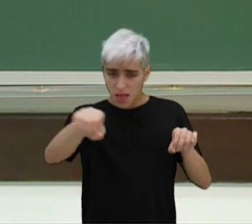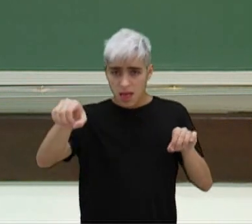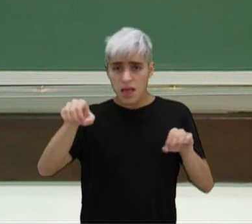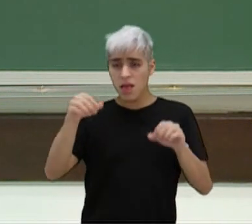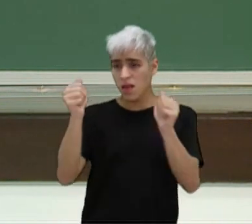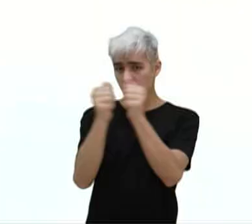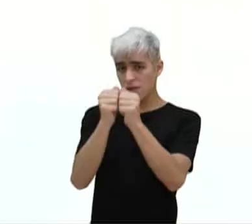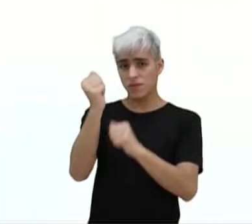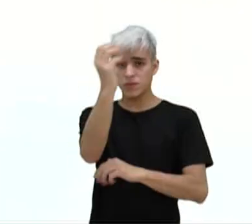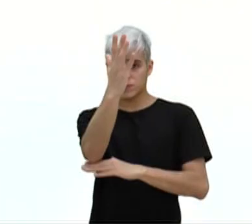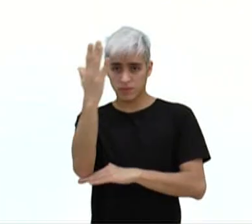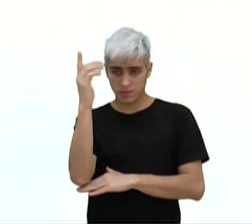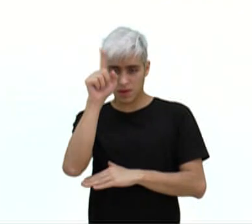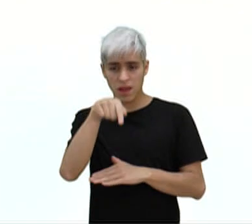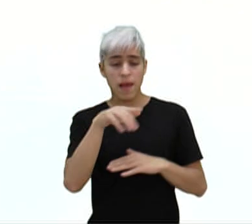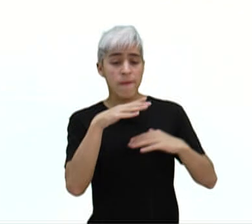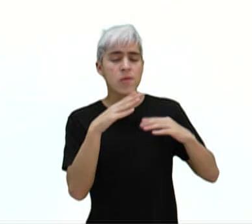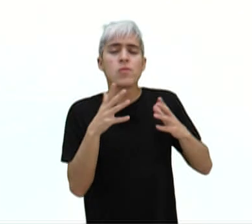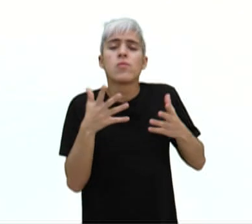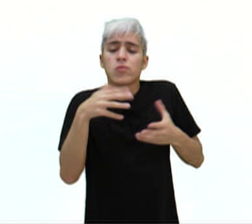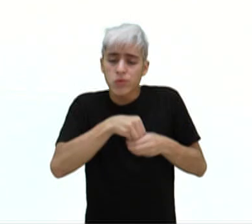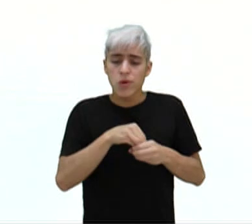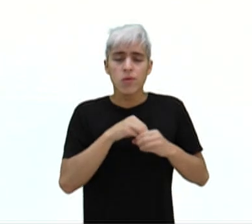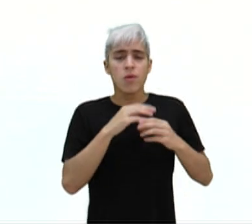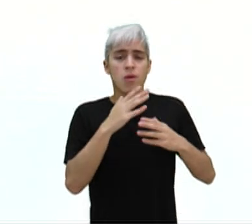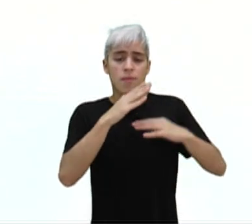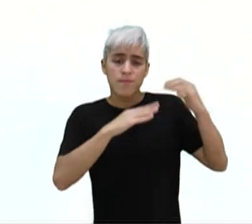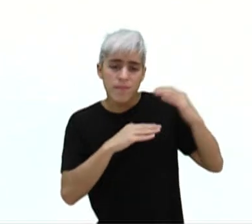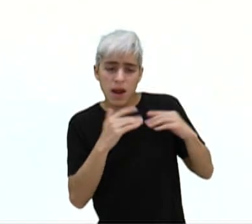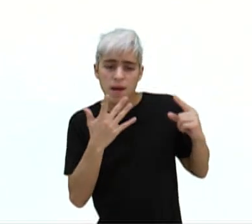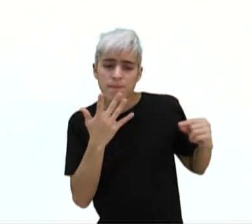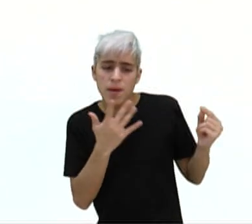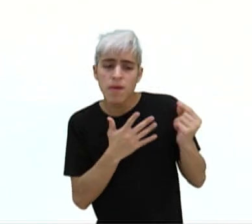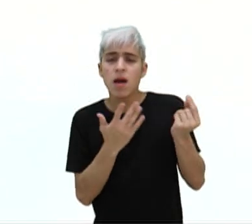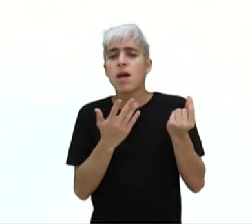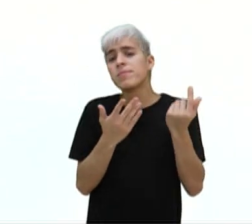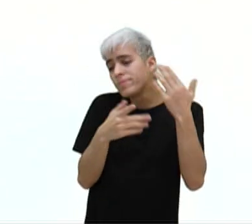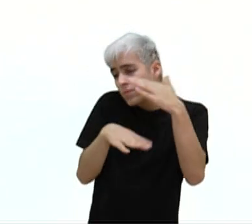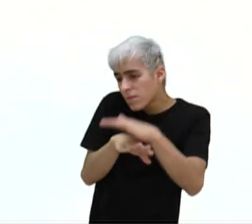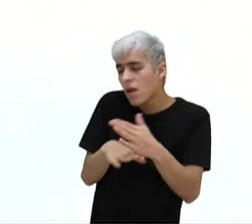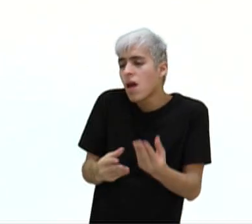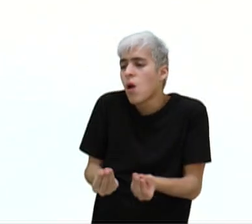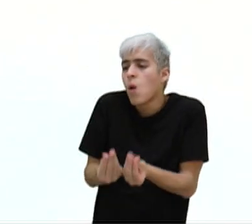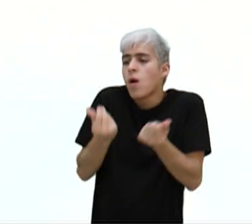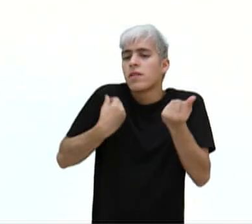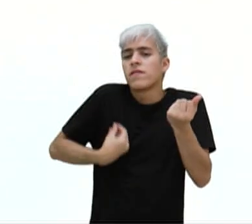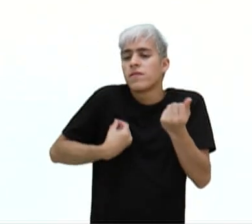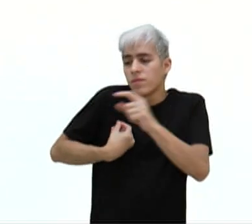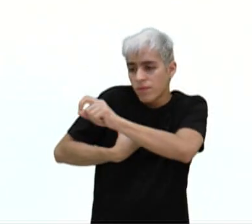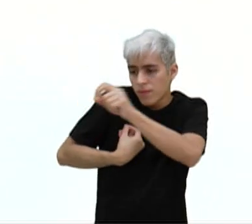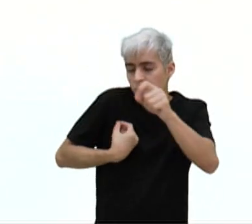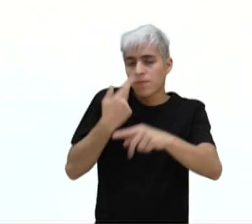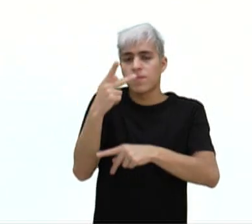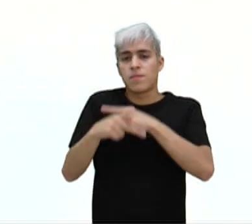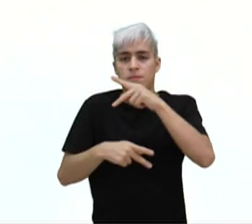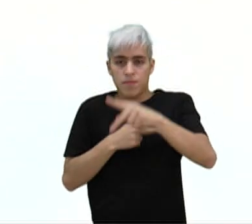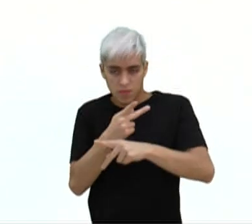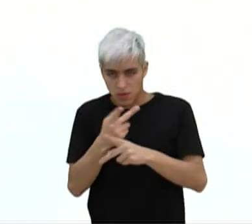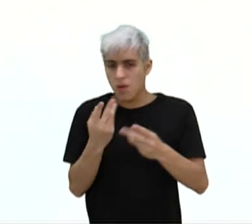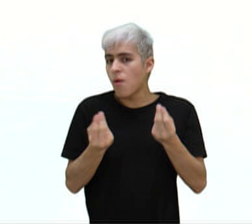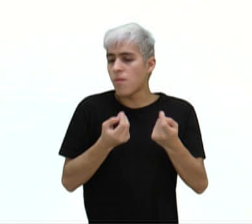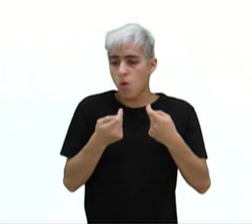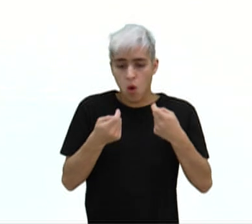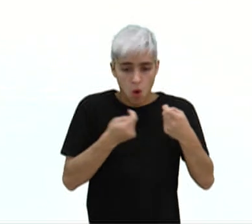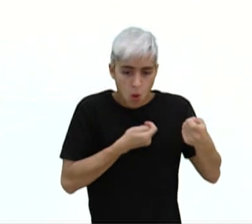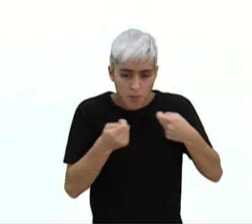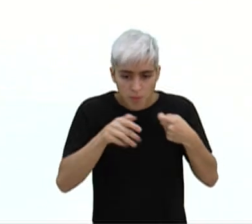ambiental? É o conjunto de práticas que objetivam melhorar a qualidade de vida da população, através do controle